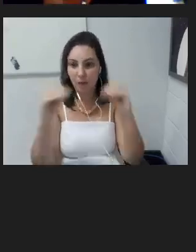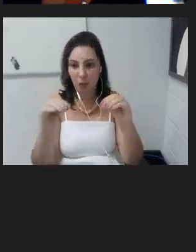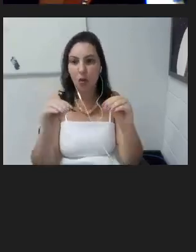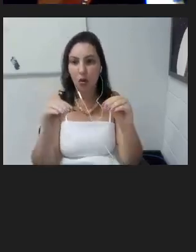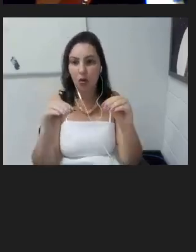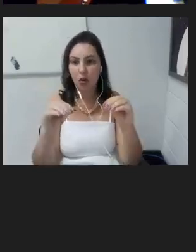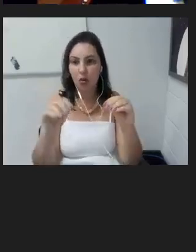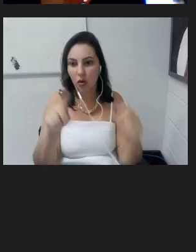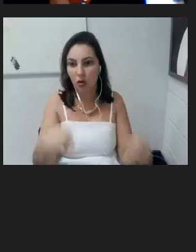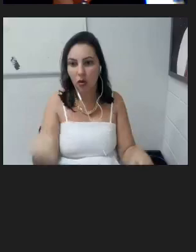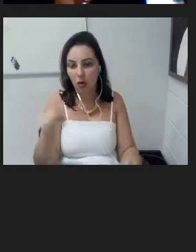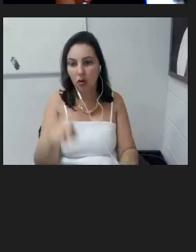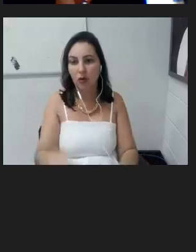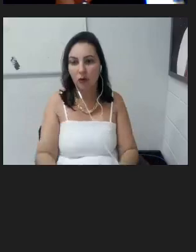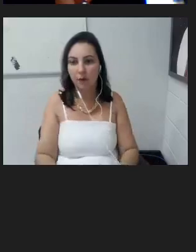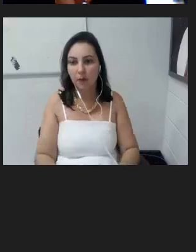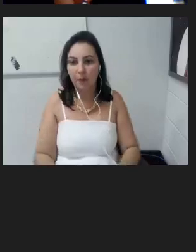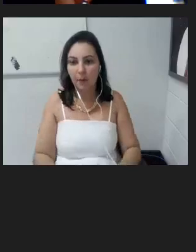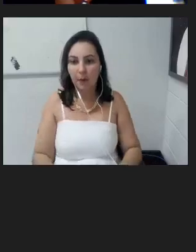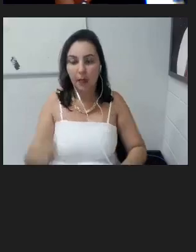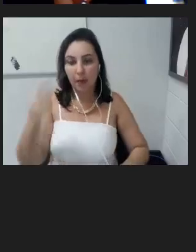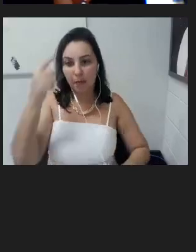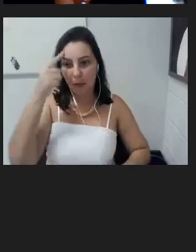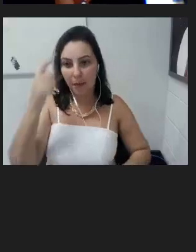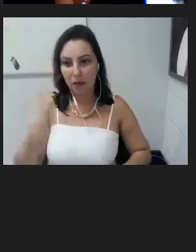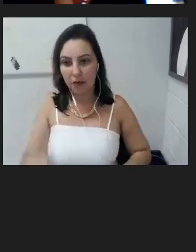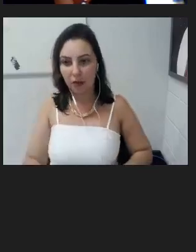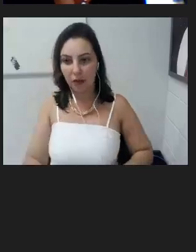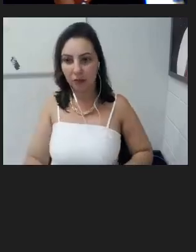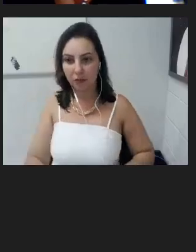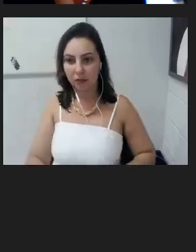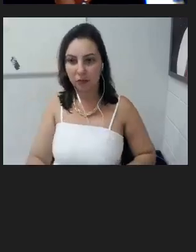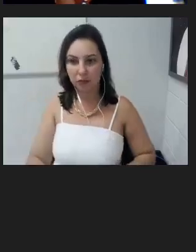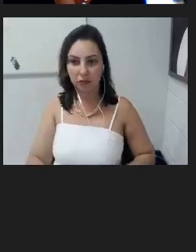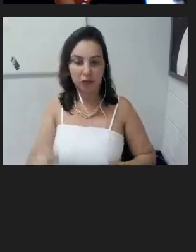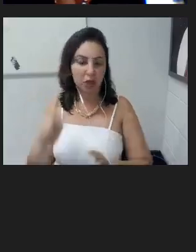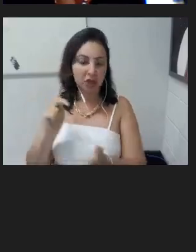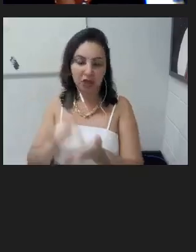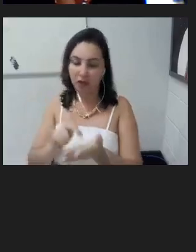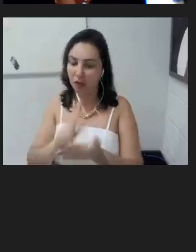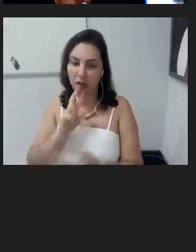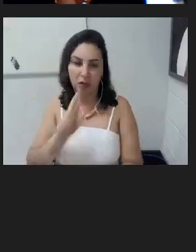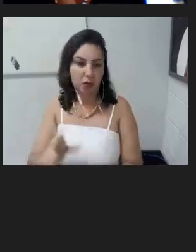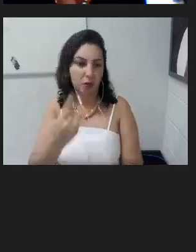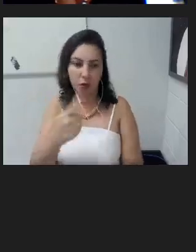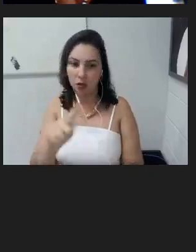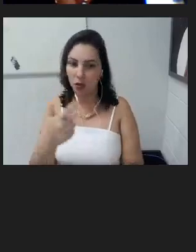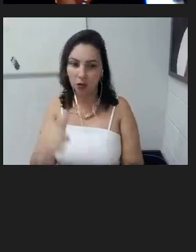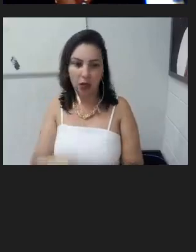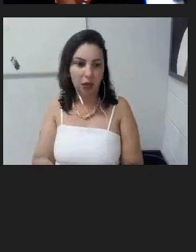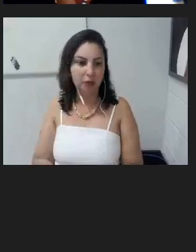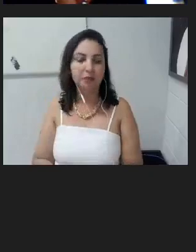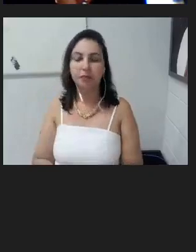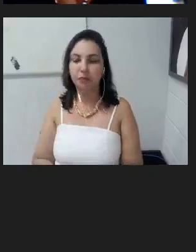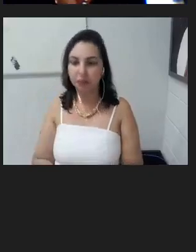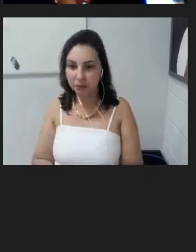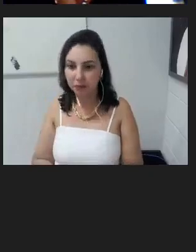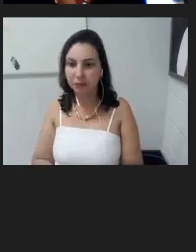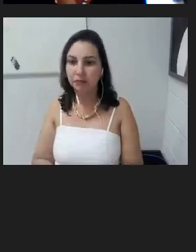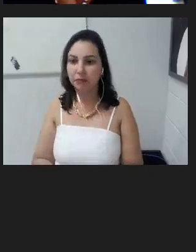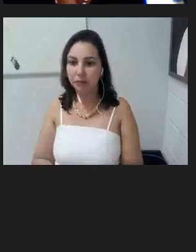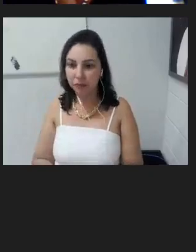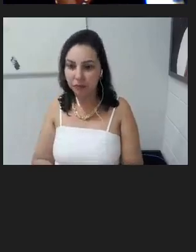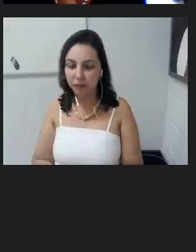gente vai fazer para a gente poder pensar junto. Porque, de verdade, eu não tenho uma resposta fechada do céu. Fico